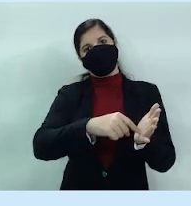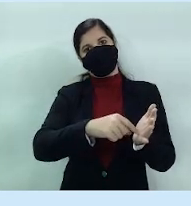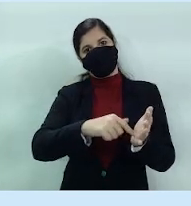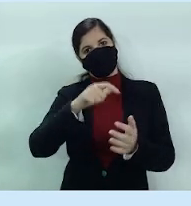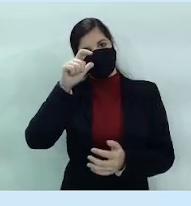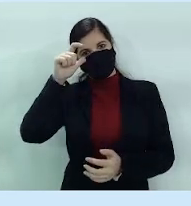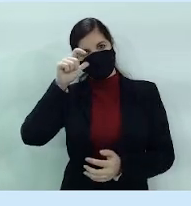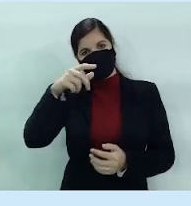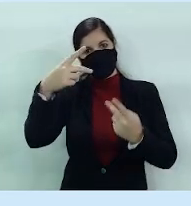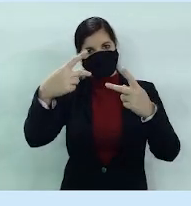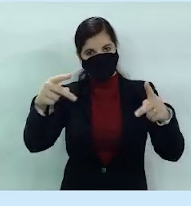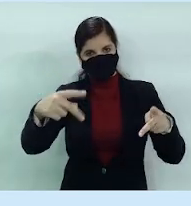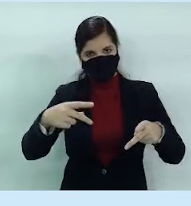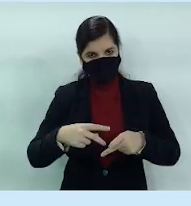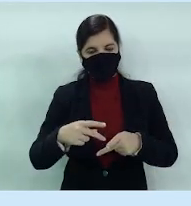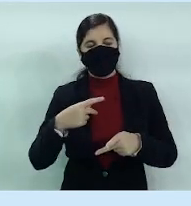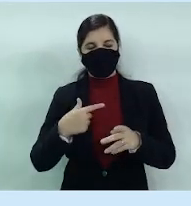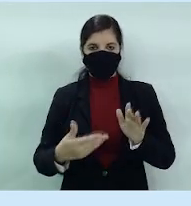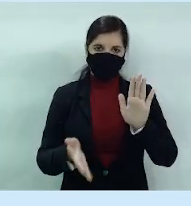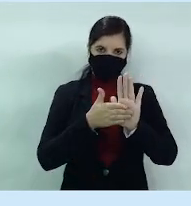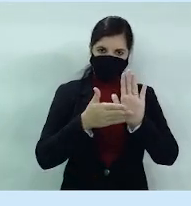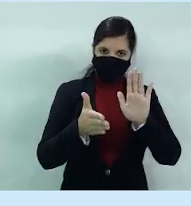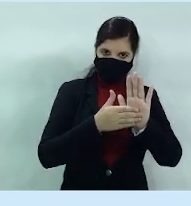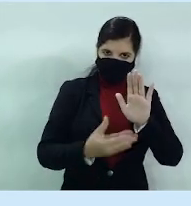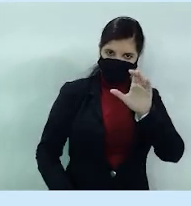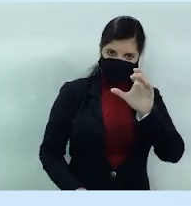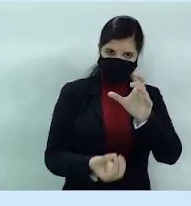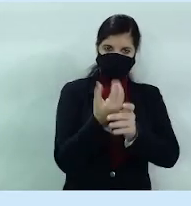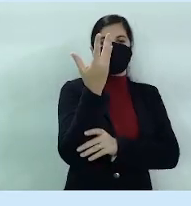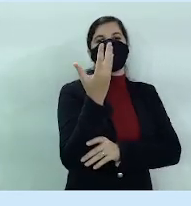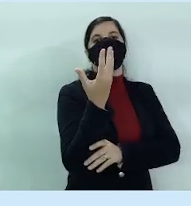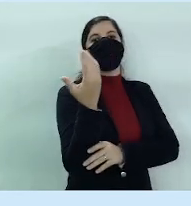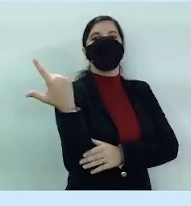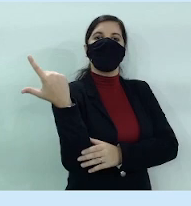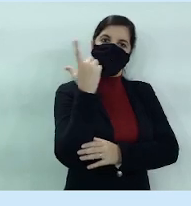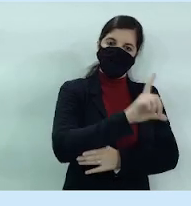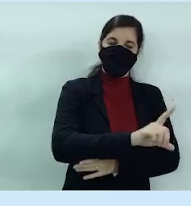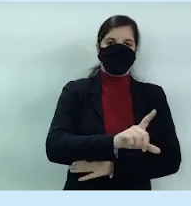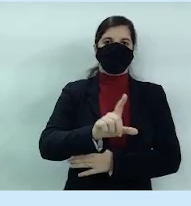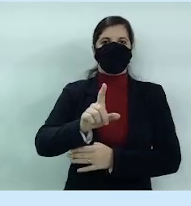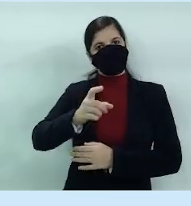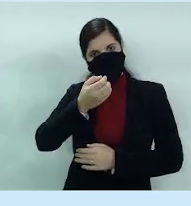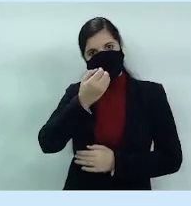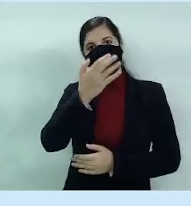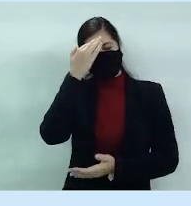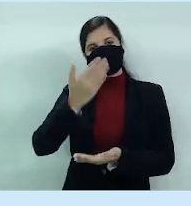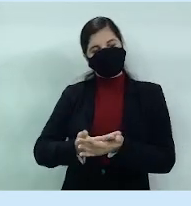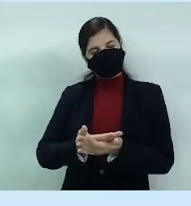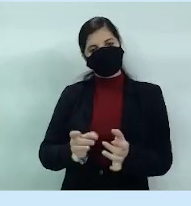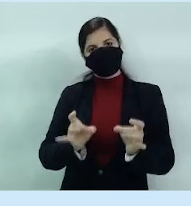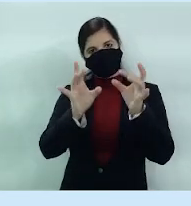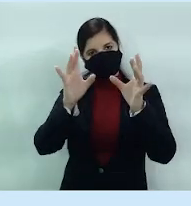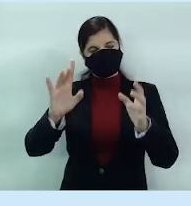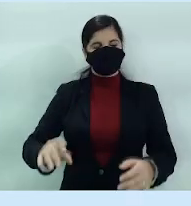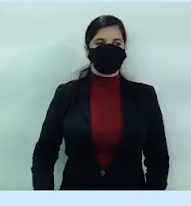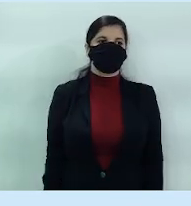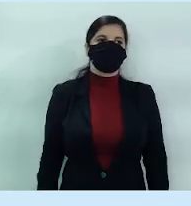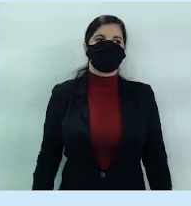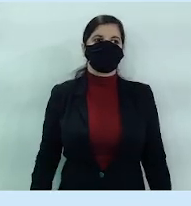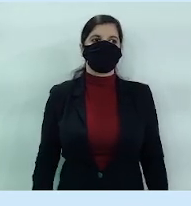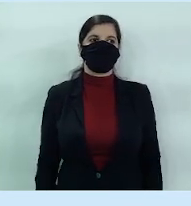desse público para a gente propor algo que consiga realmente ser bem efetivo, certo?